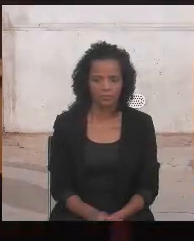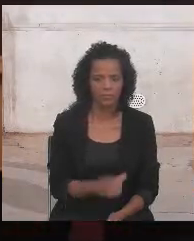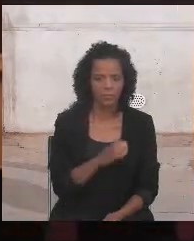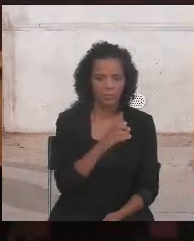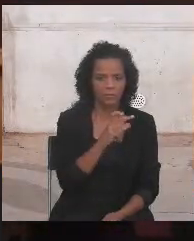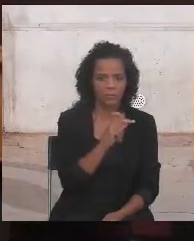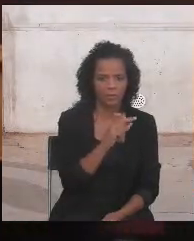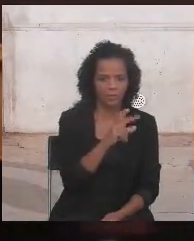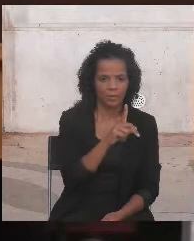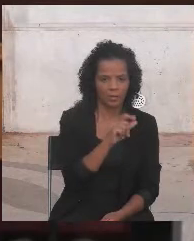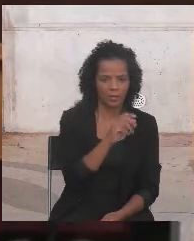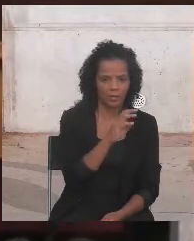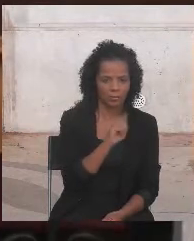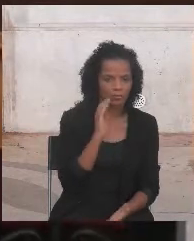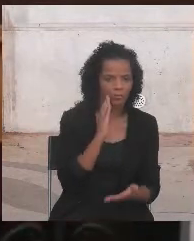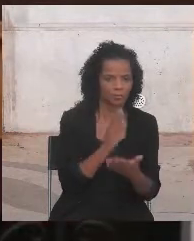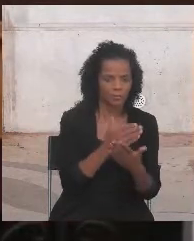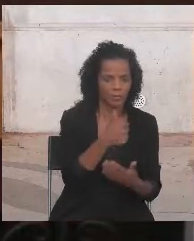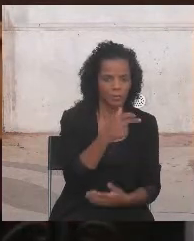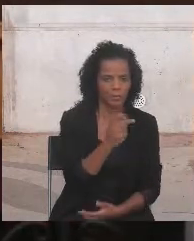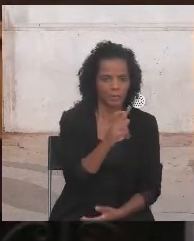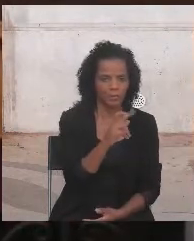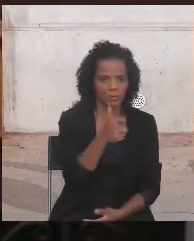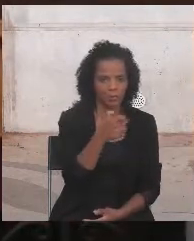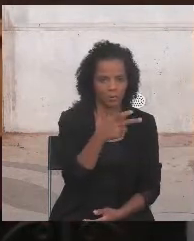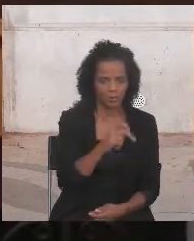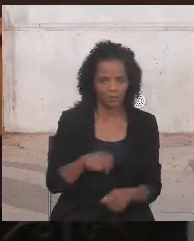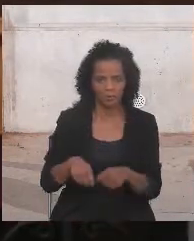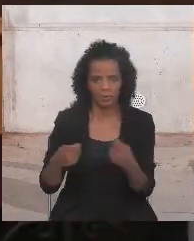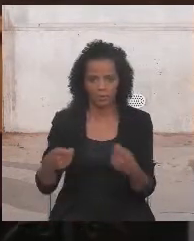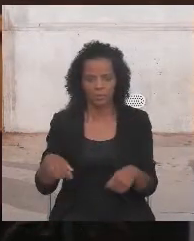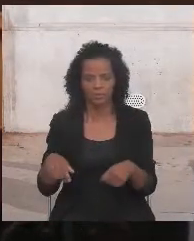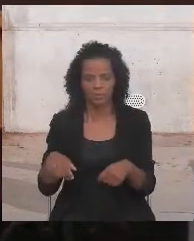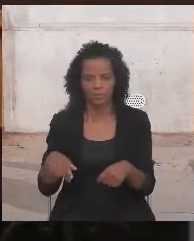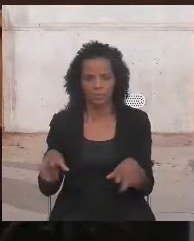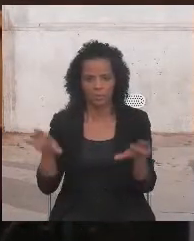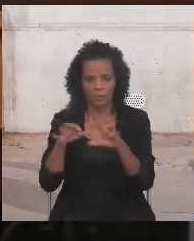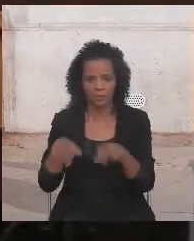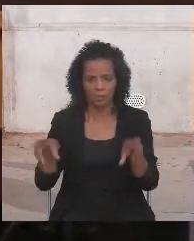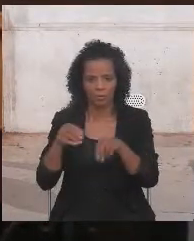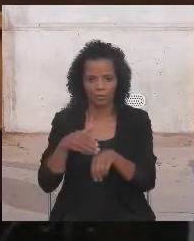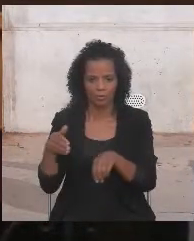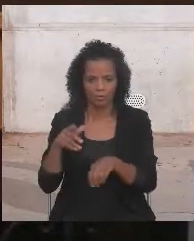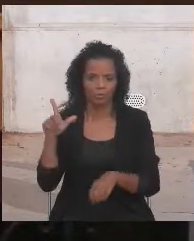Carlos de Alpuim Vieira Barbosa, Coligação Novos Tempos, Lisboa.